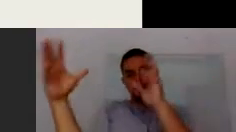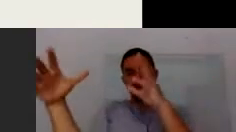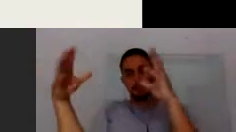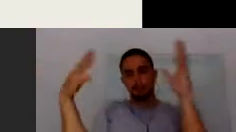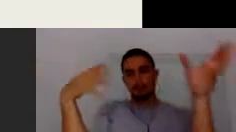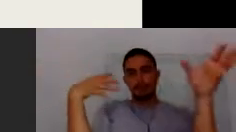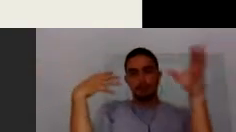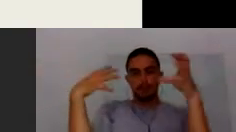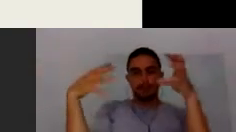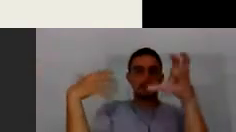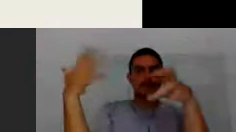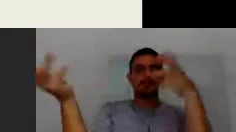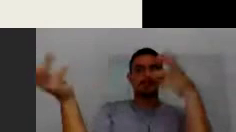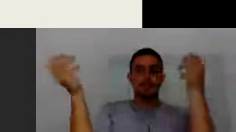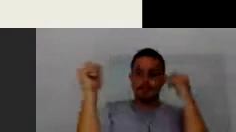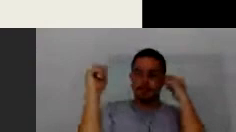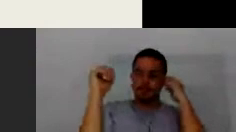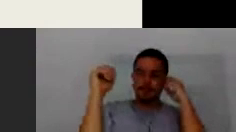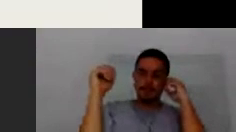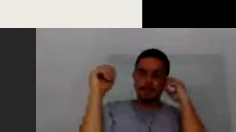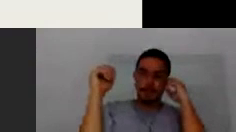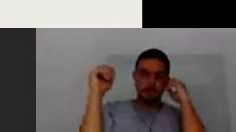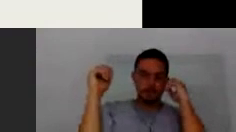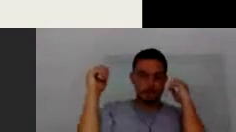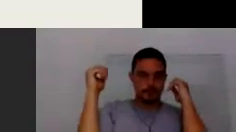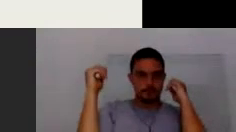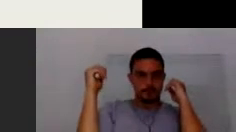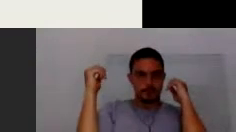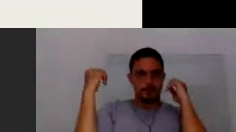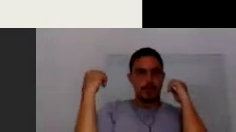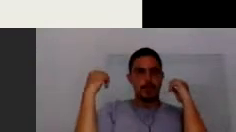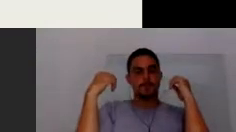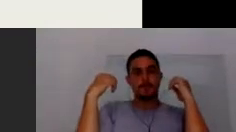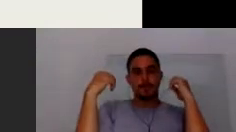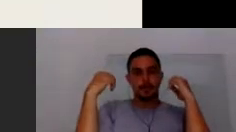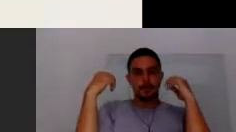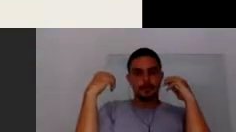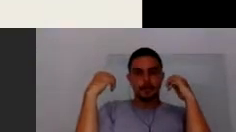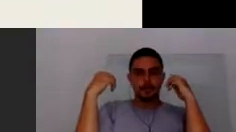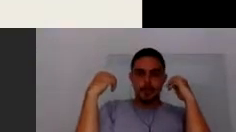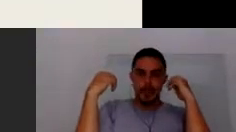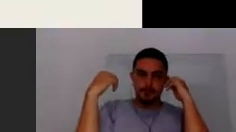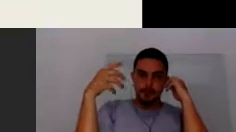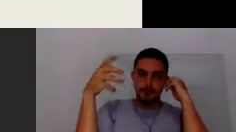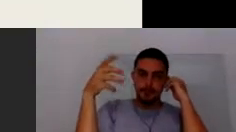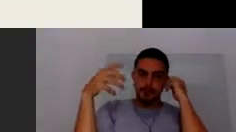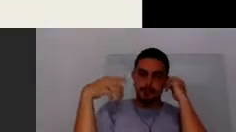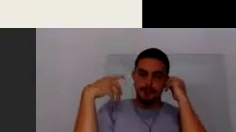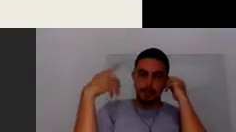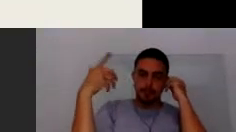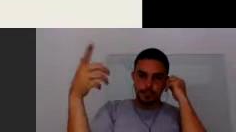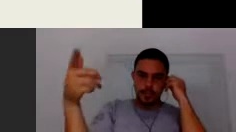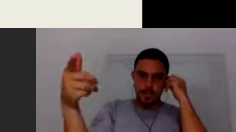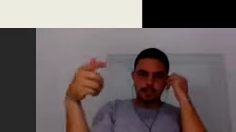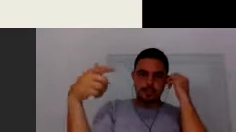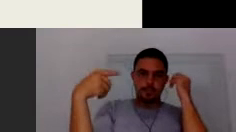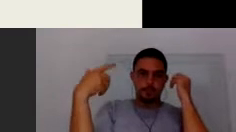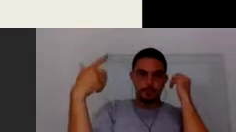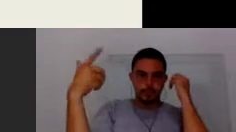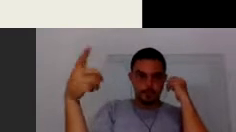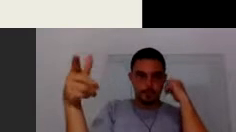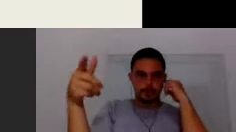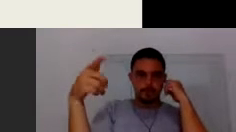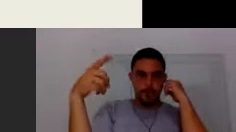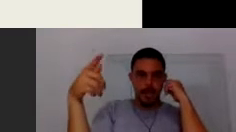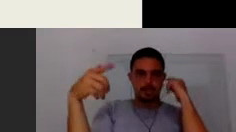determinar quanto é que infiltra o potencial de infiltração de água no solo, tá ok? Então, olha só, a VIB, que é a velocidade